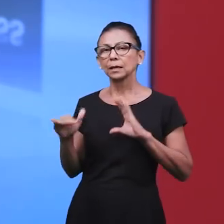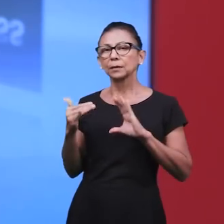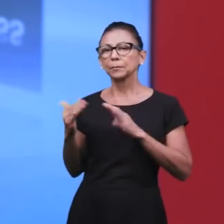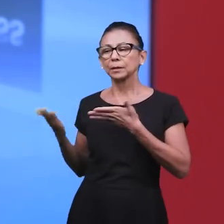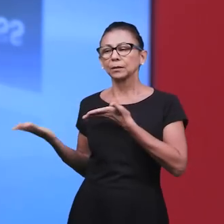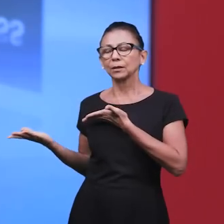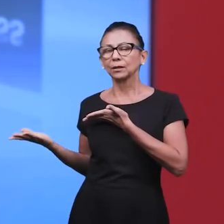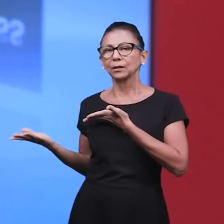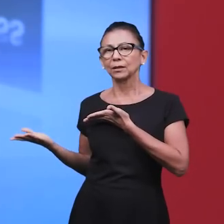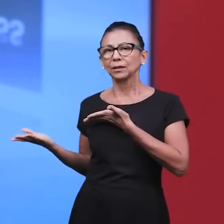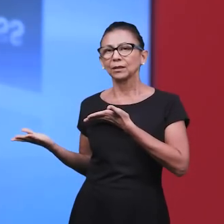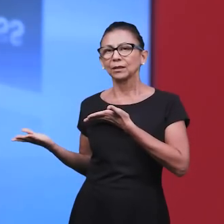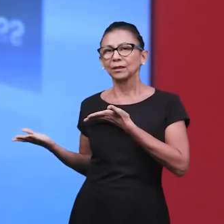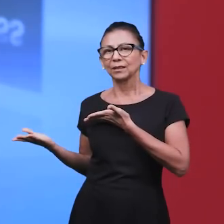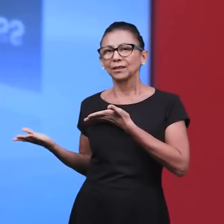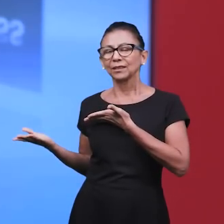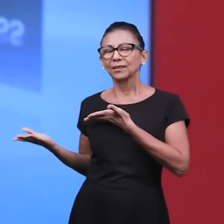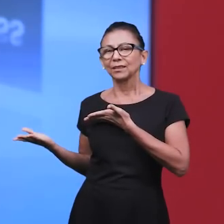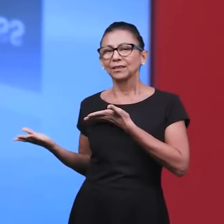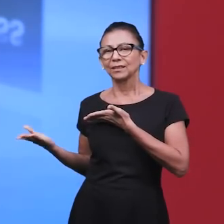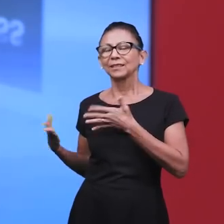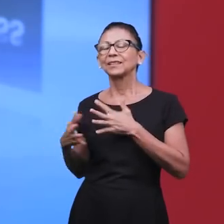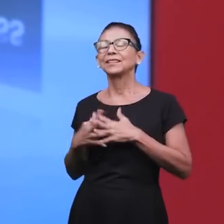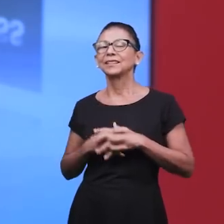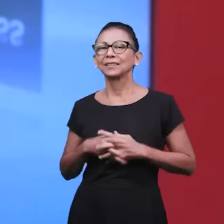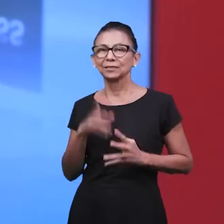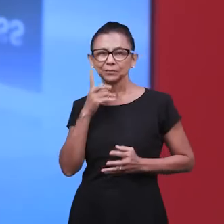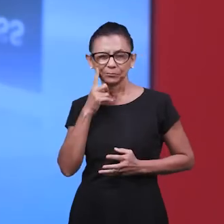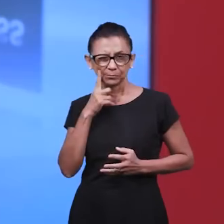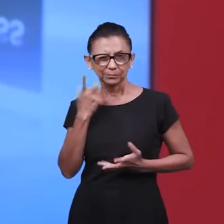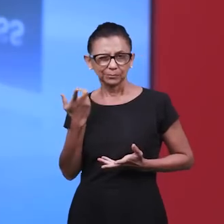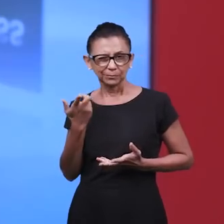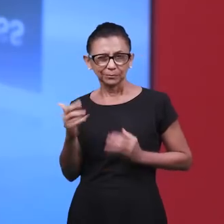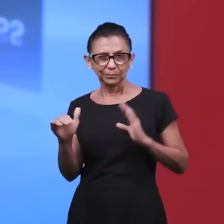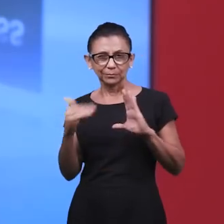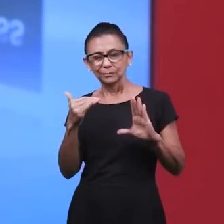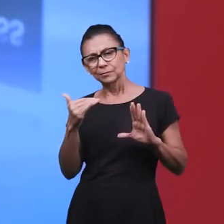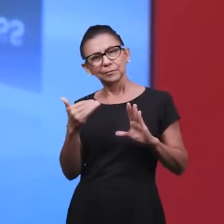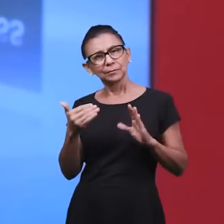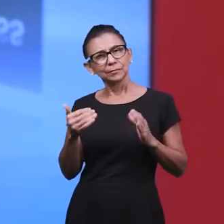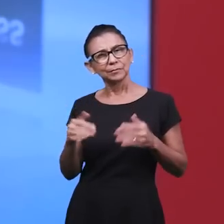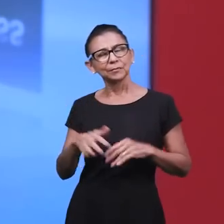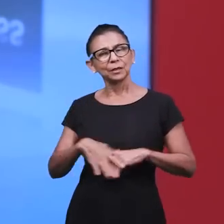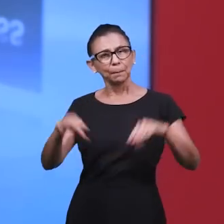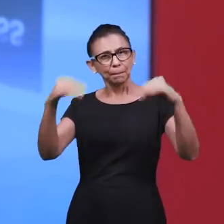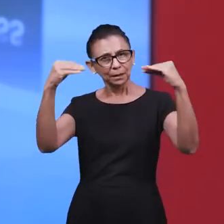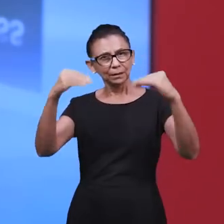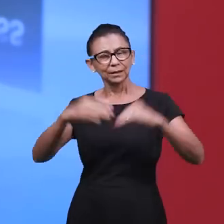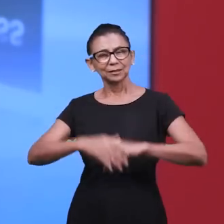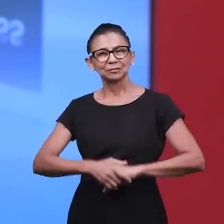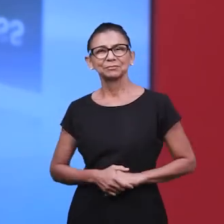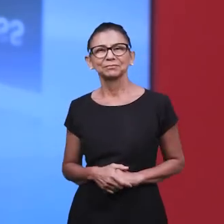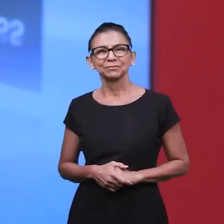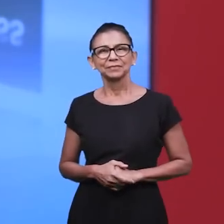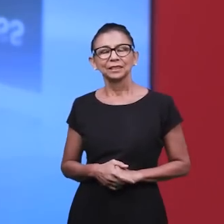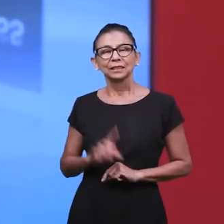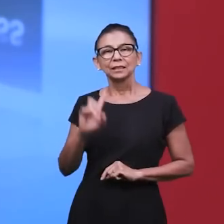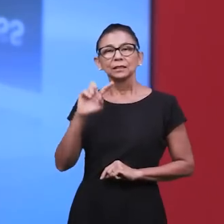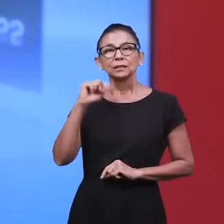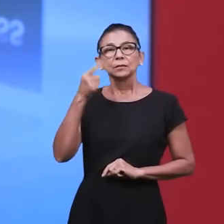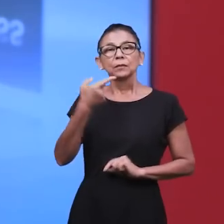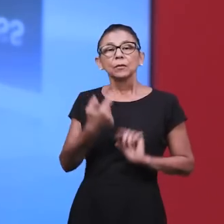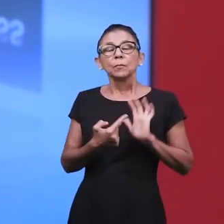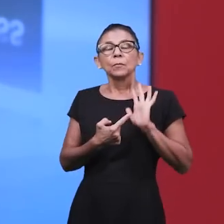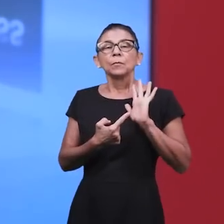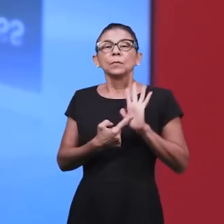Isso, a nossa equipe, a nossa produção abençoada. Mostra aqui embaixo. Está observando aí o e-mail? Então manda para cá, para esse endereço, e em breve estará aparecendo